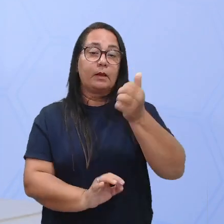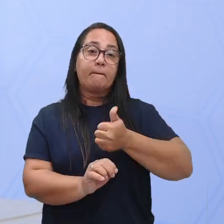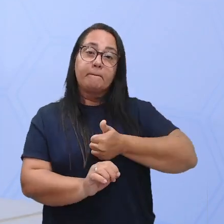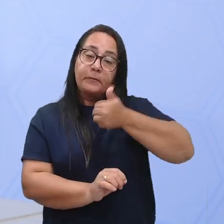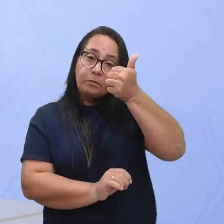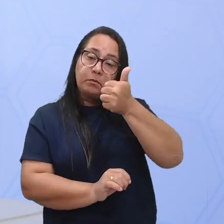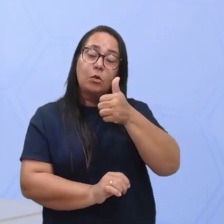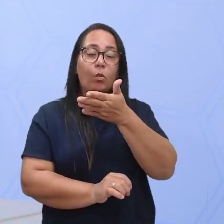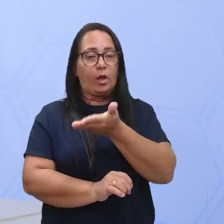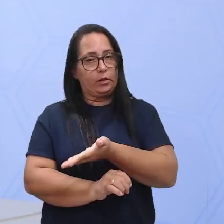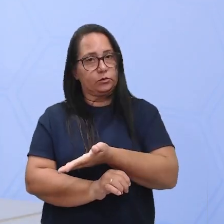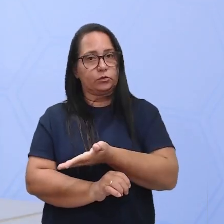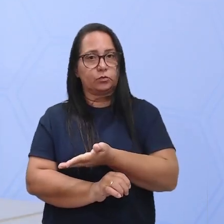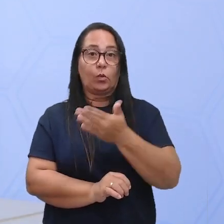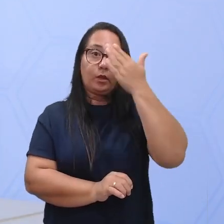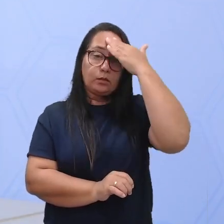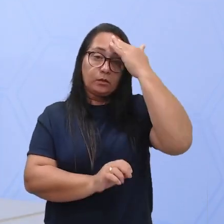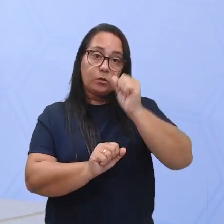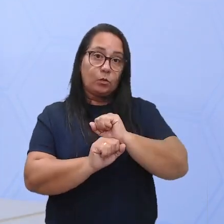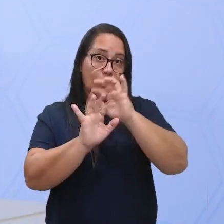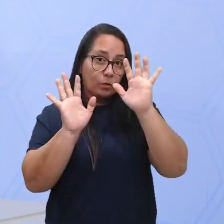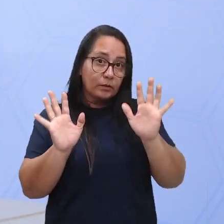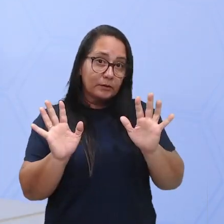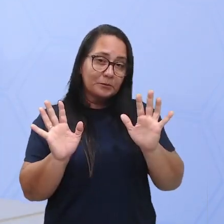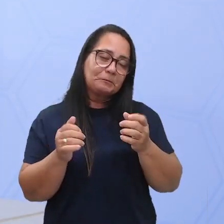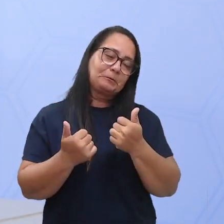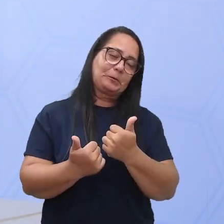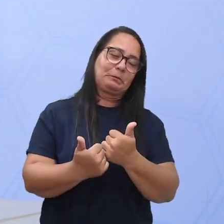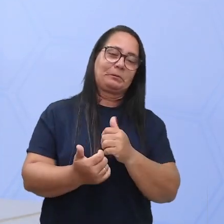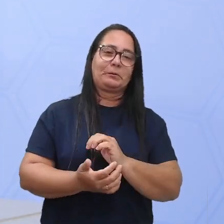passo é esse. Você entendeu? Que bom.